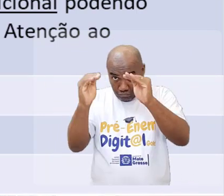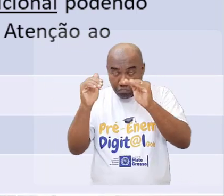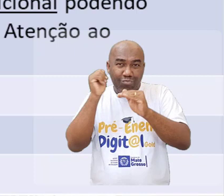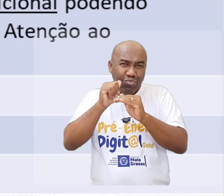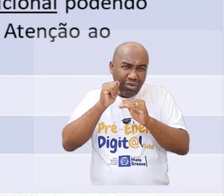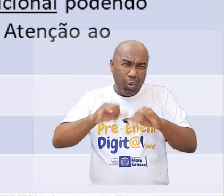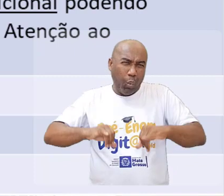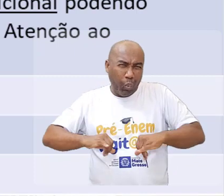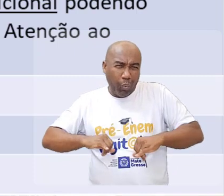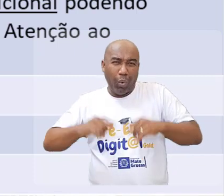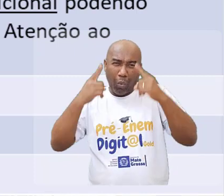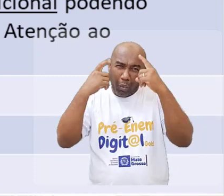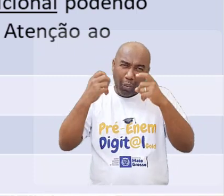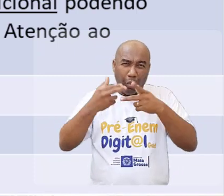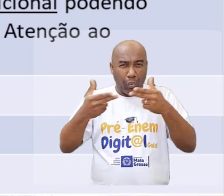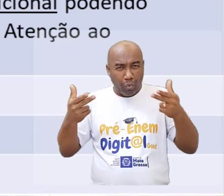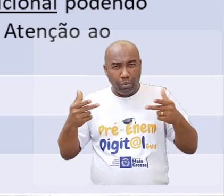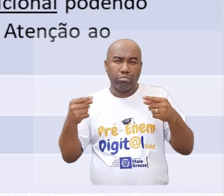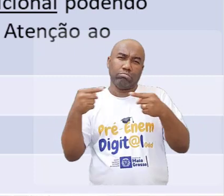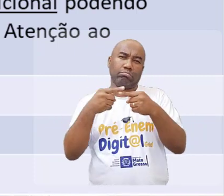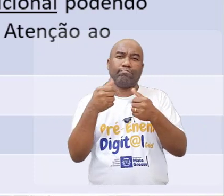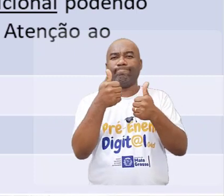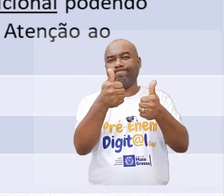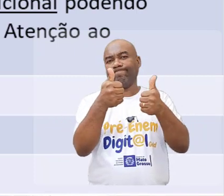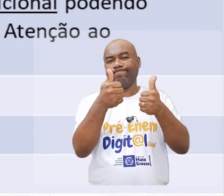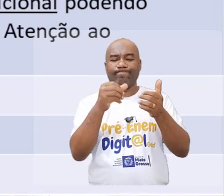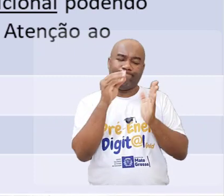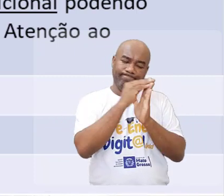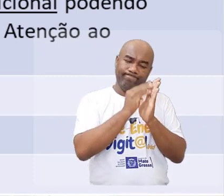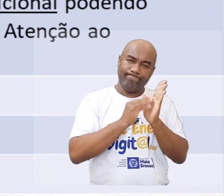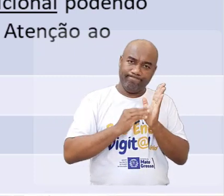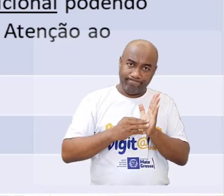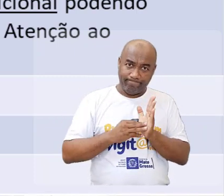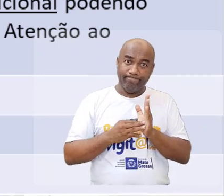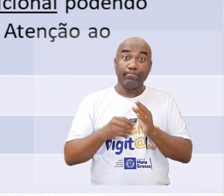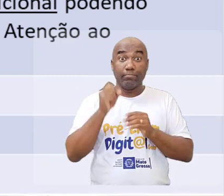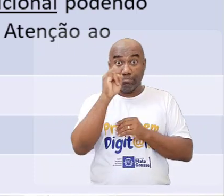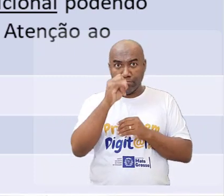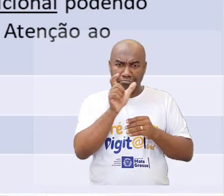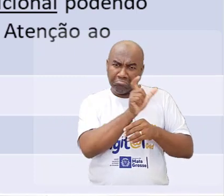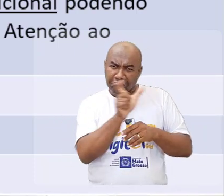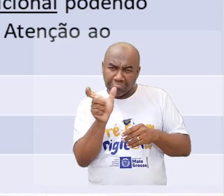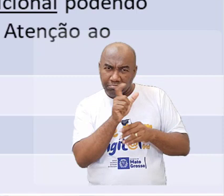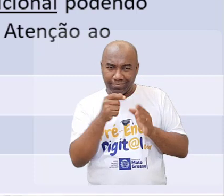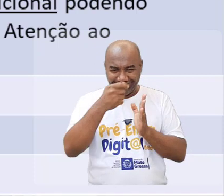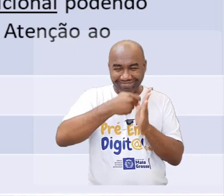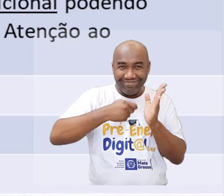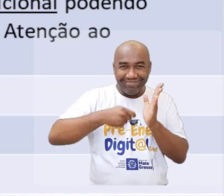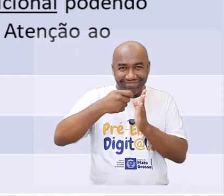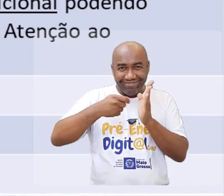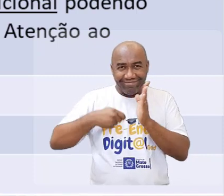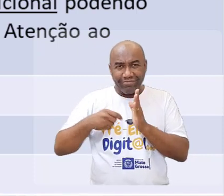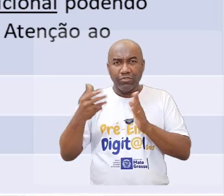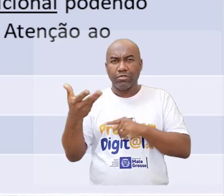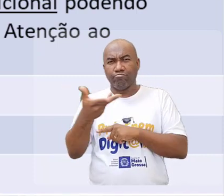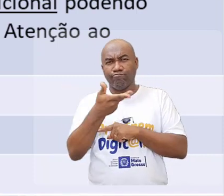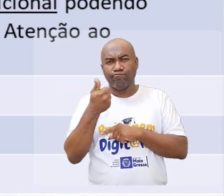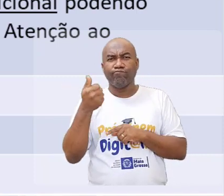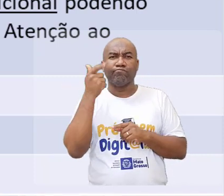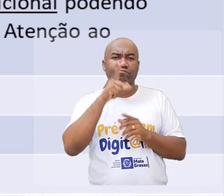120, três elementos. O que que acontece? É como se cada elemento bem colocado e muito